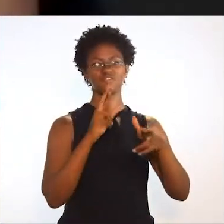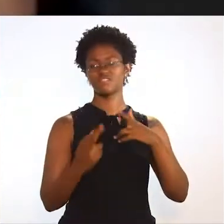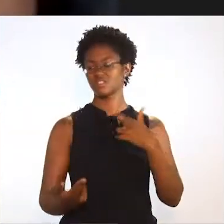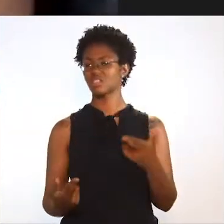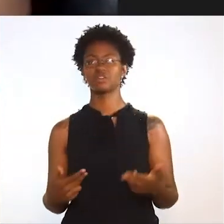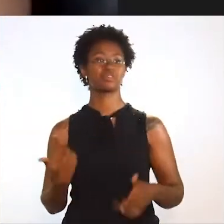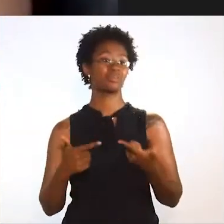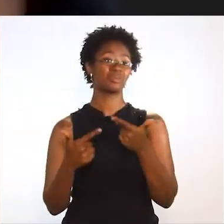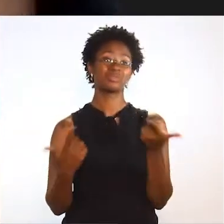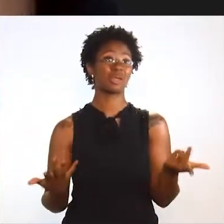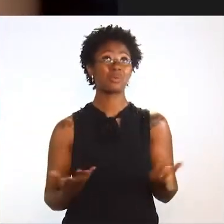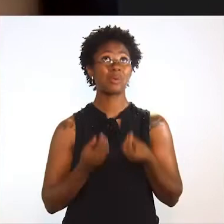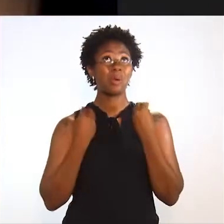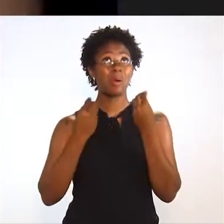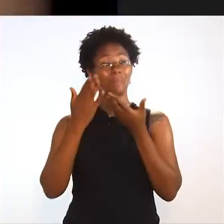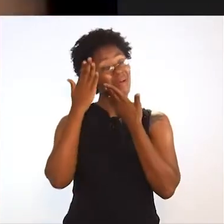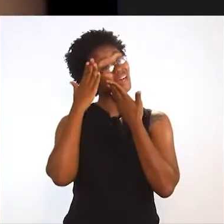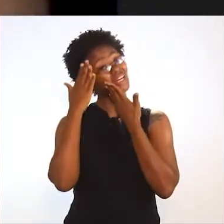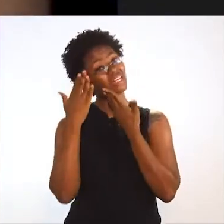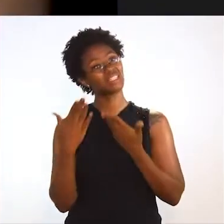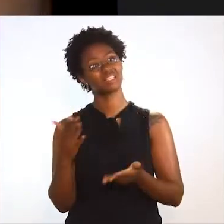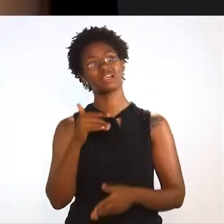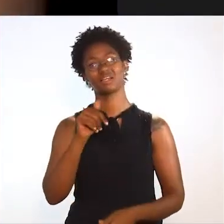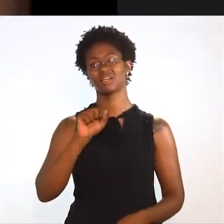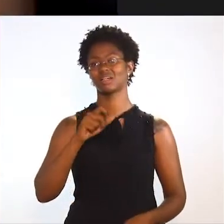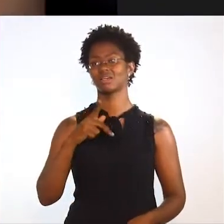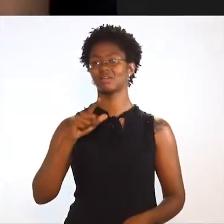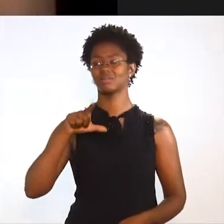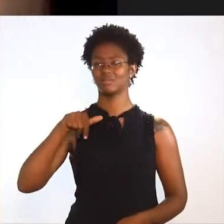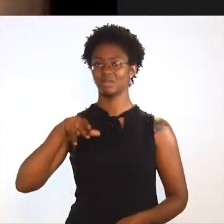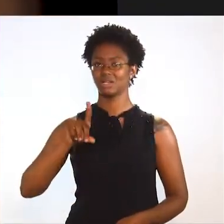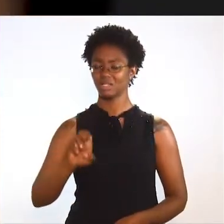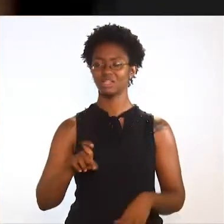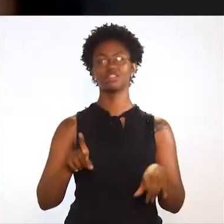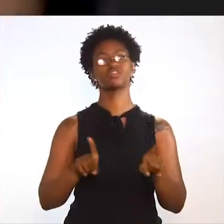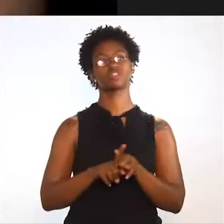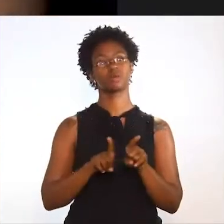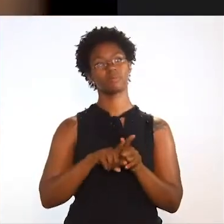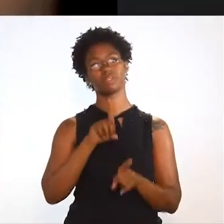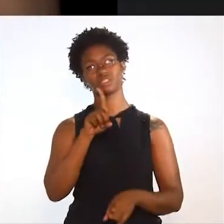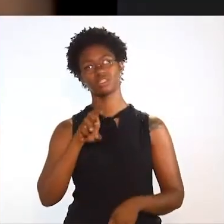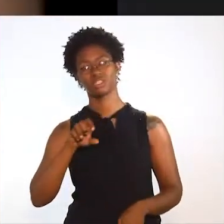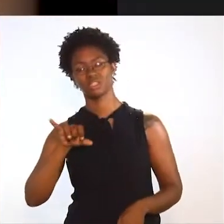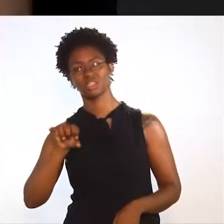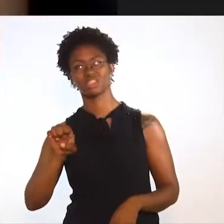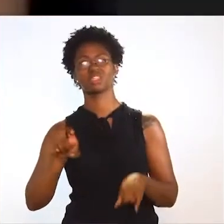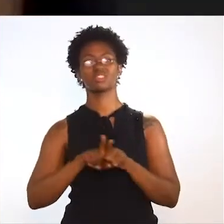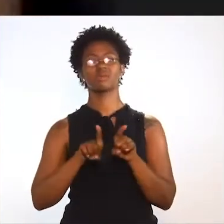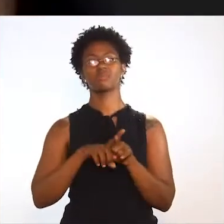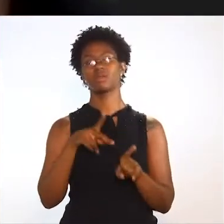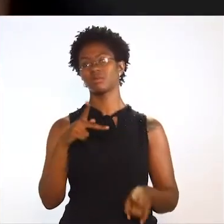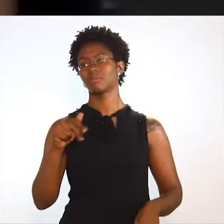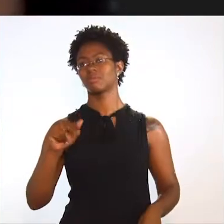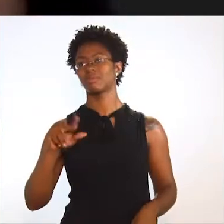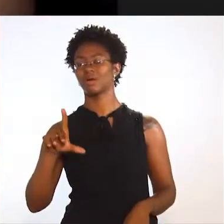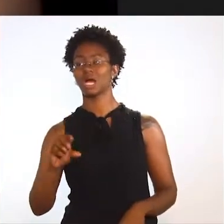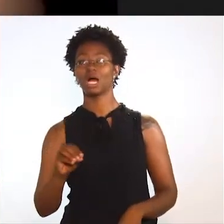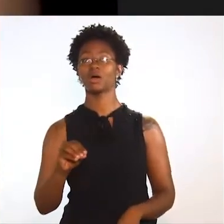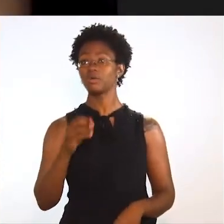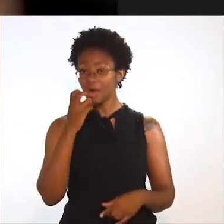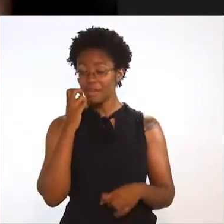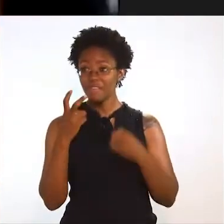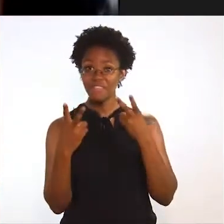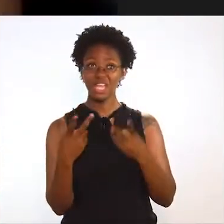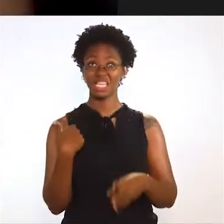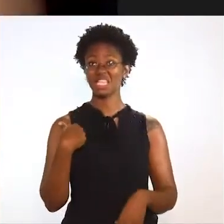e não tenho nem como agradecer a Asplande, a Deise, Paulinho, todo mundo, de tirar um peso das minhas